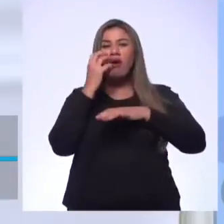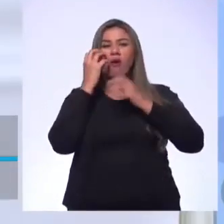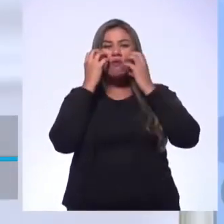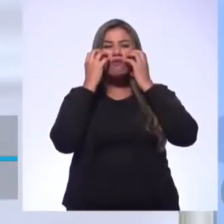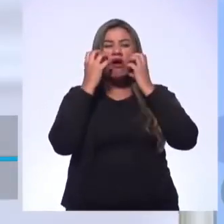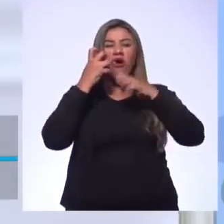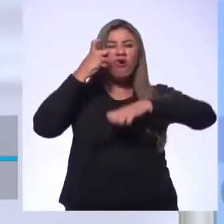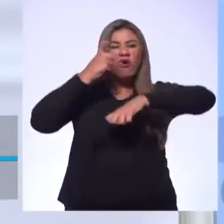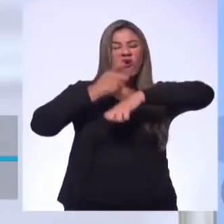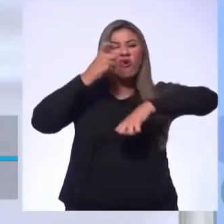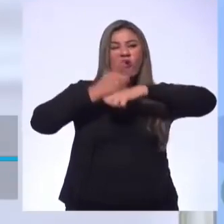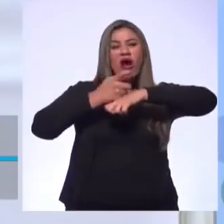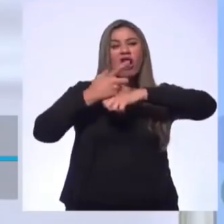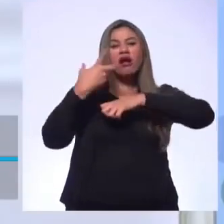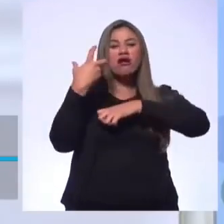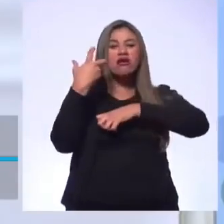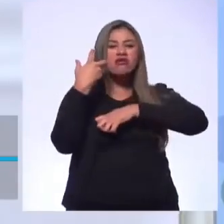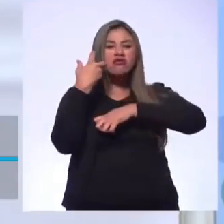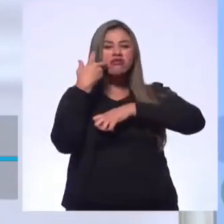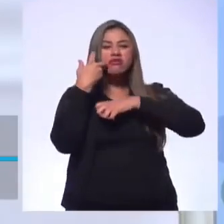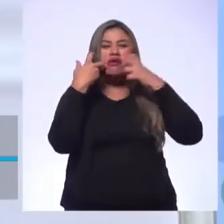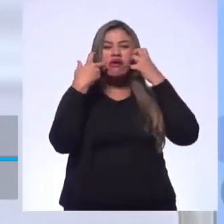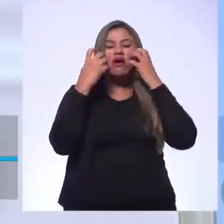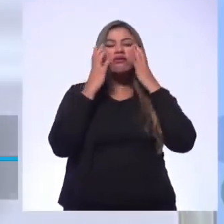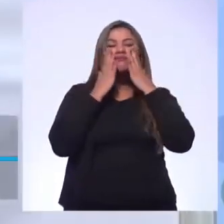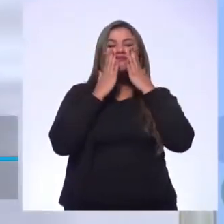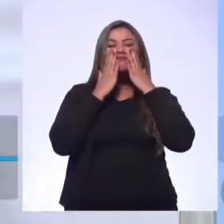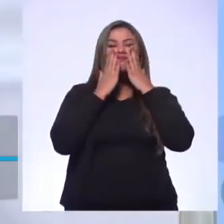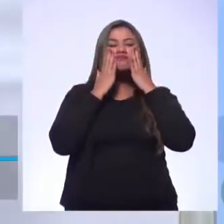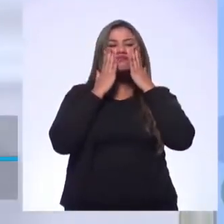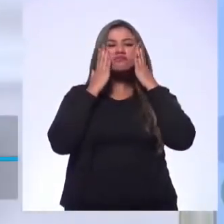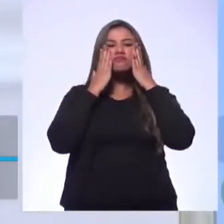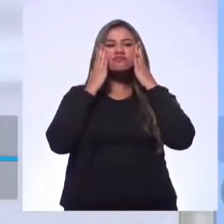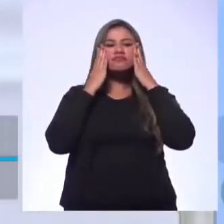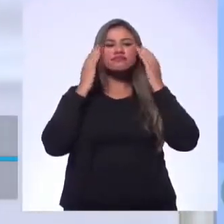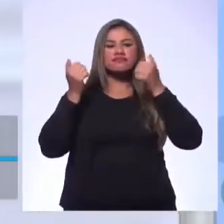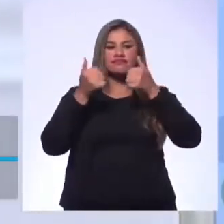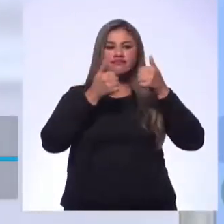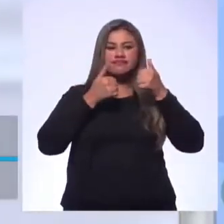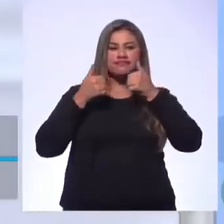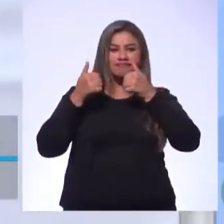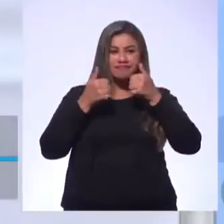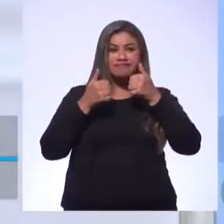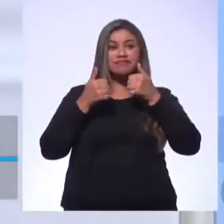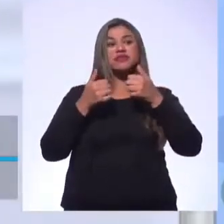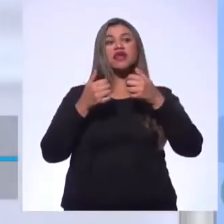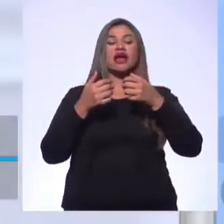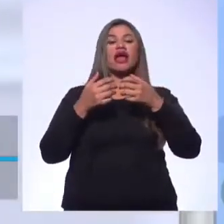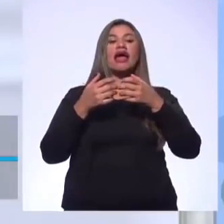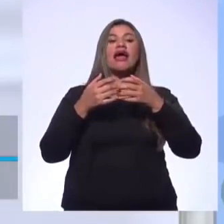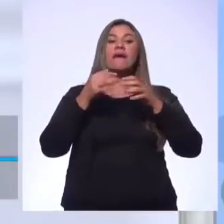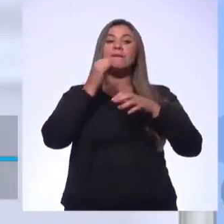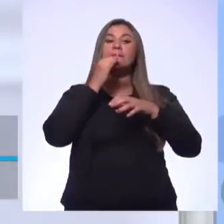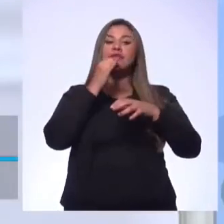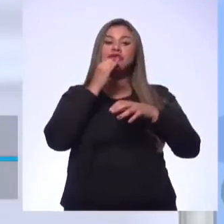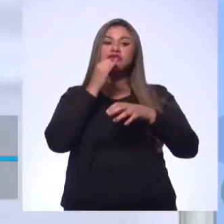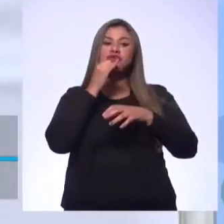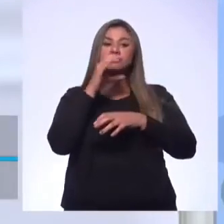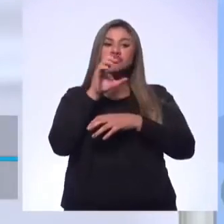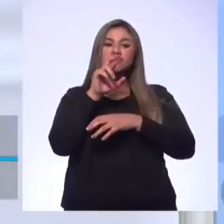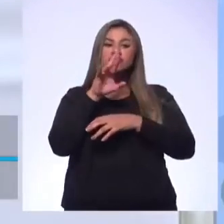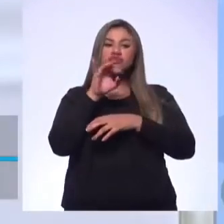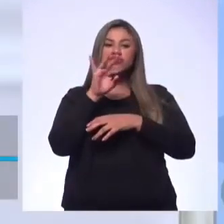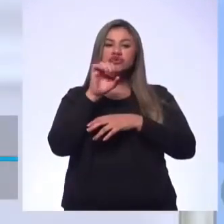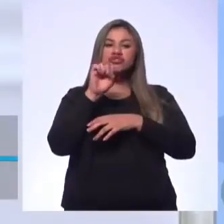Então o Botox, em princípio, que é produzido pelo Clostridium botulium, que é uma bactéria que nos mata se a gente engolir ele com